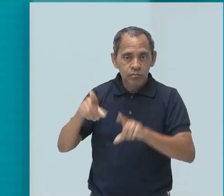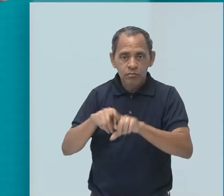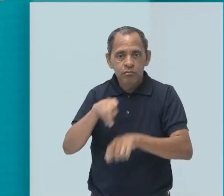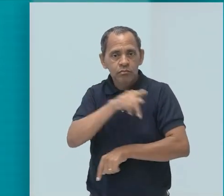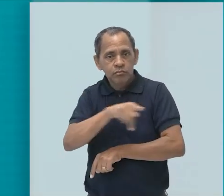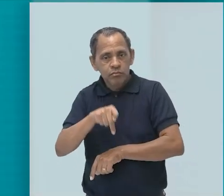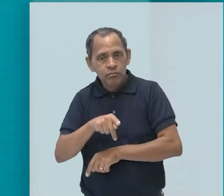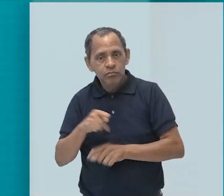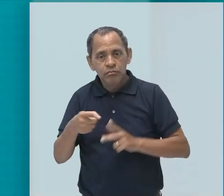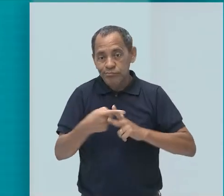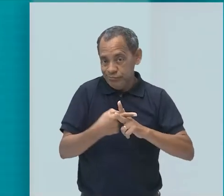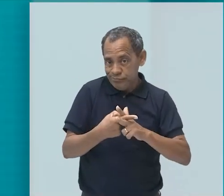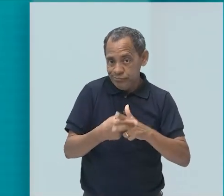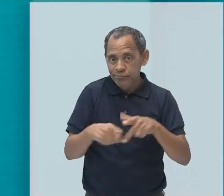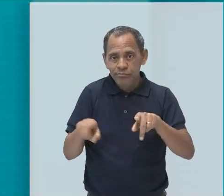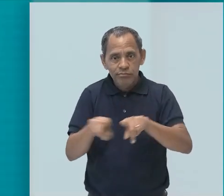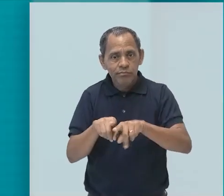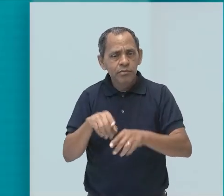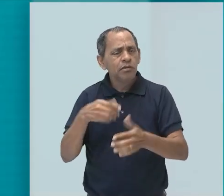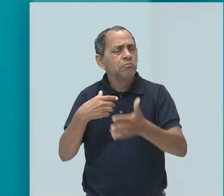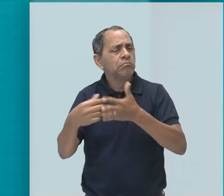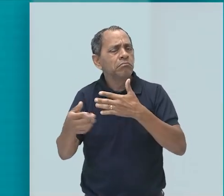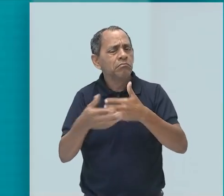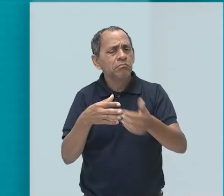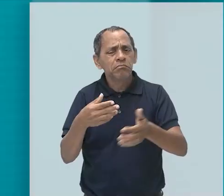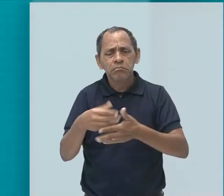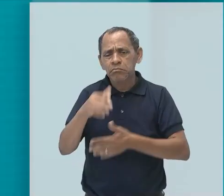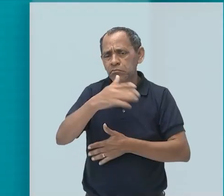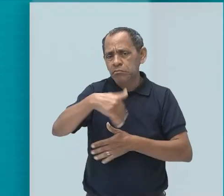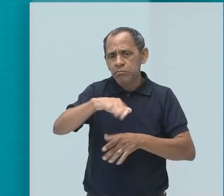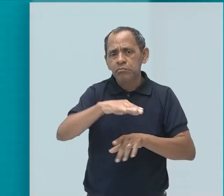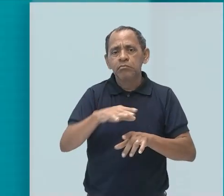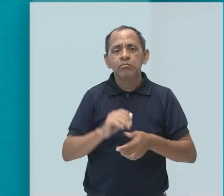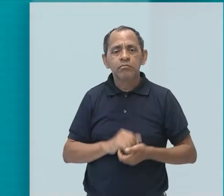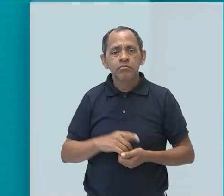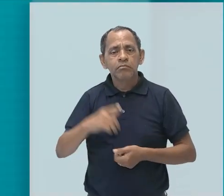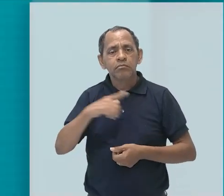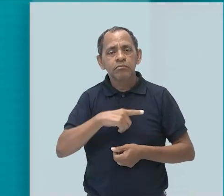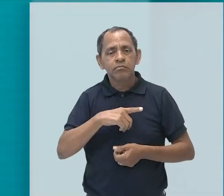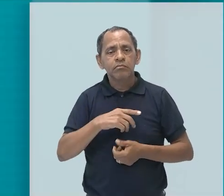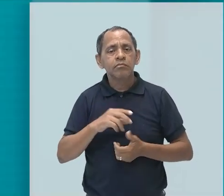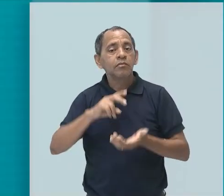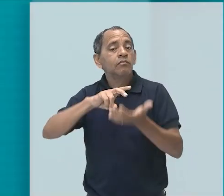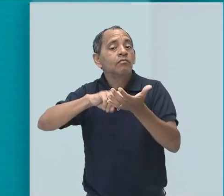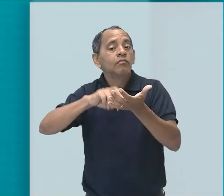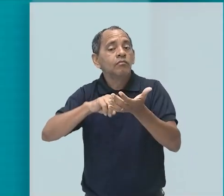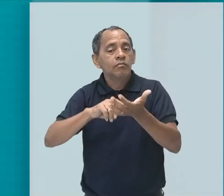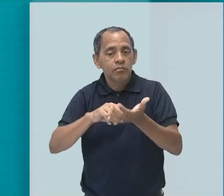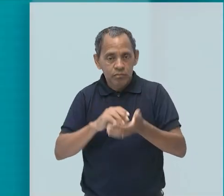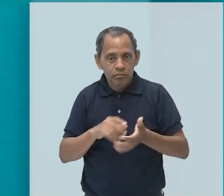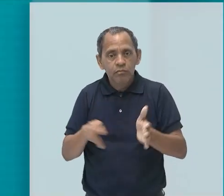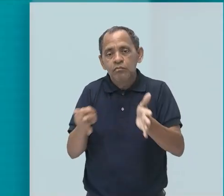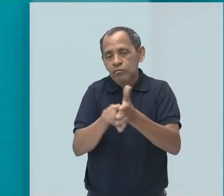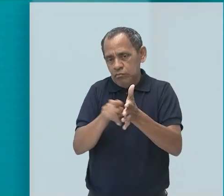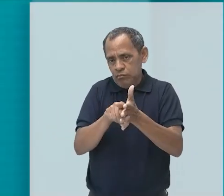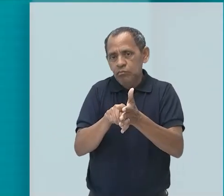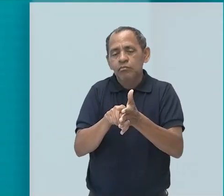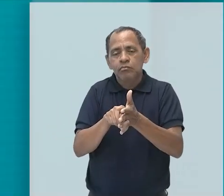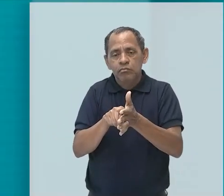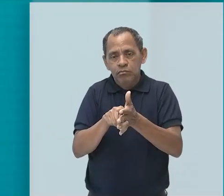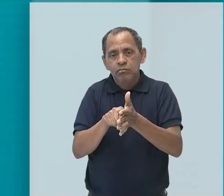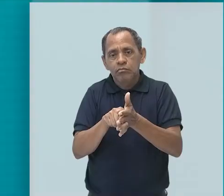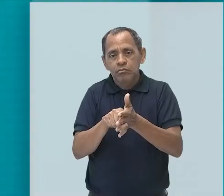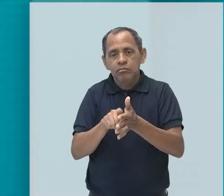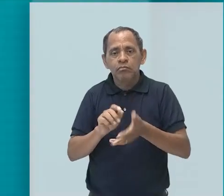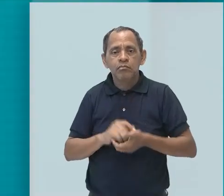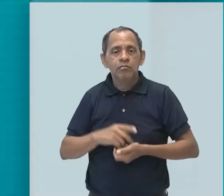professores mecânicos, por exemplo, de qualquer aí especialidade, eles terão um vocabulário que é muito próprio, muito particular da sua área